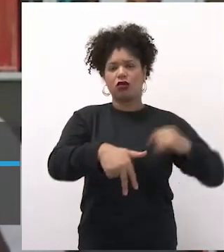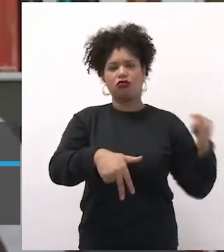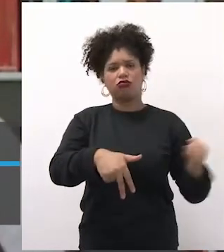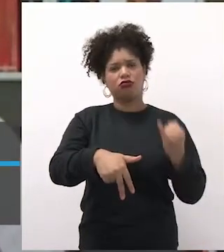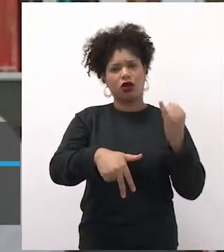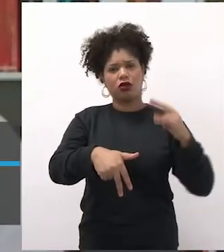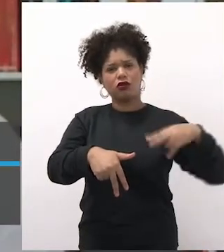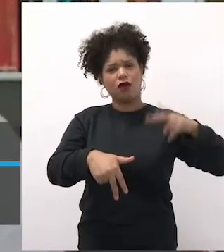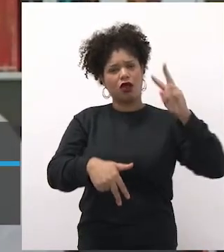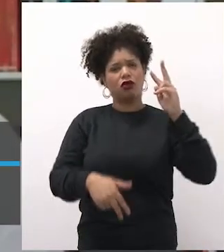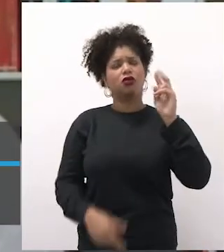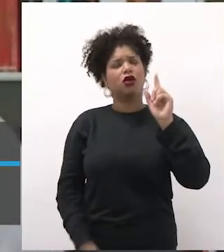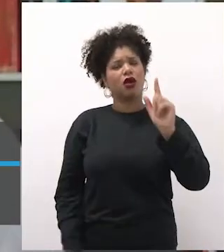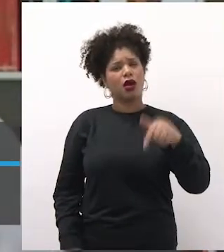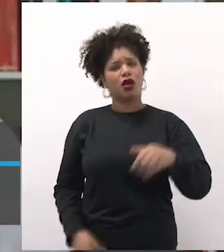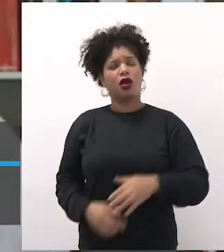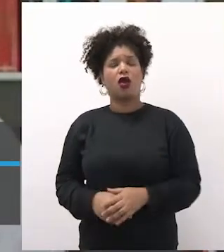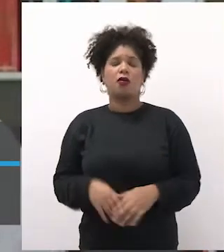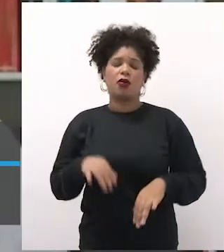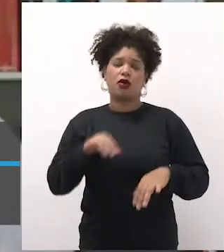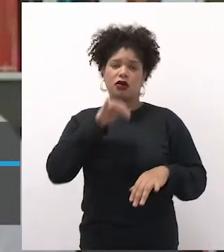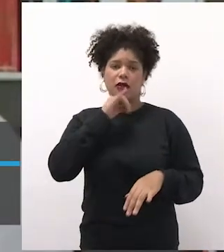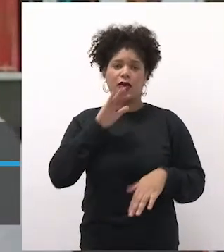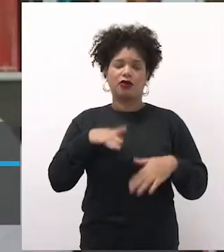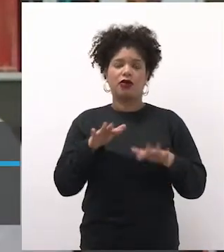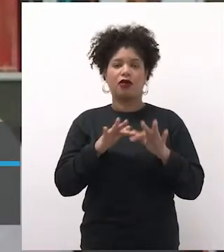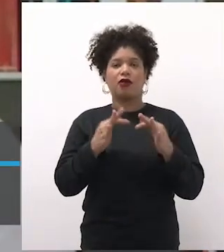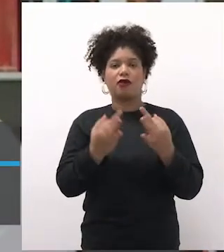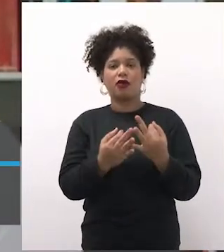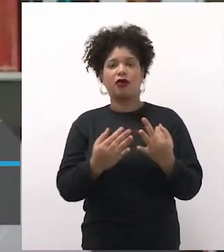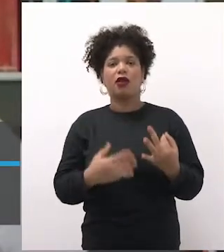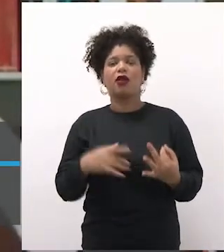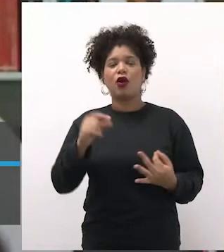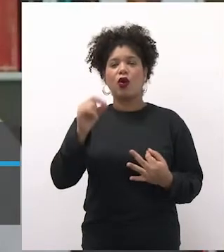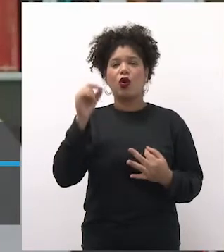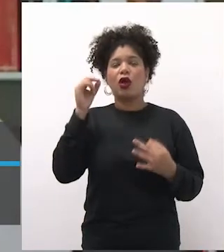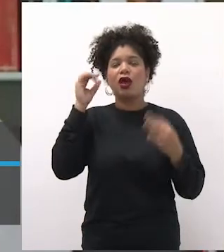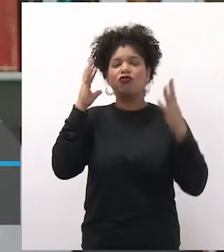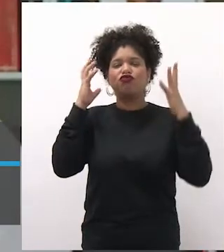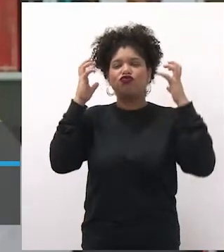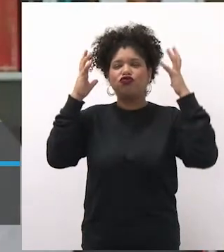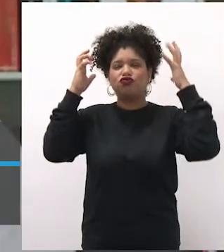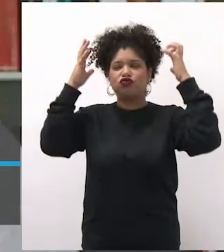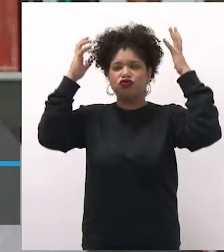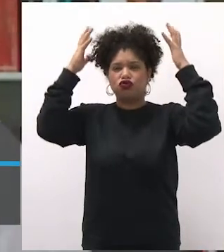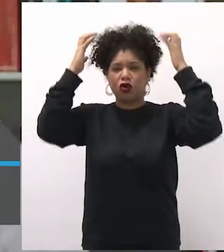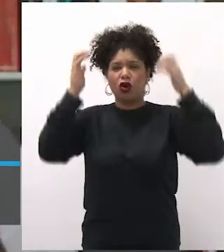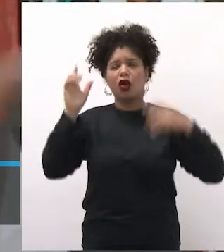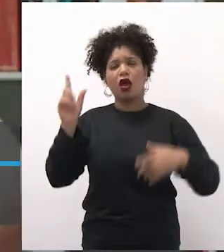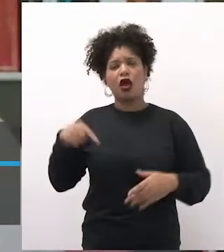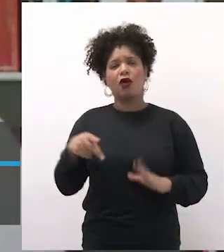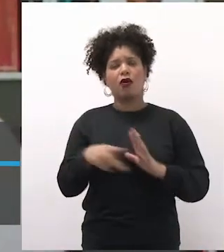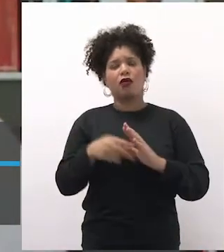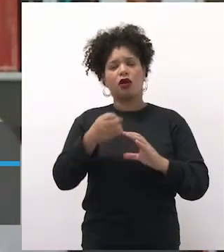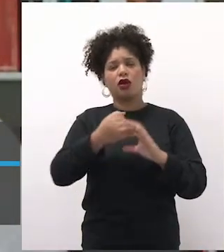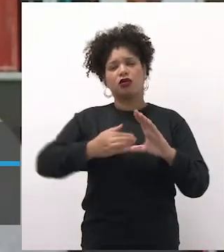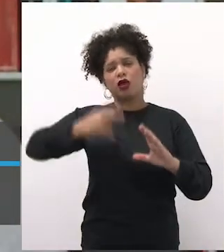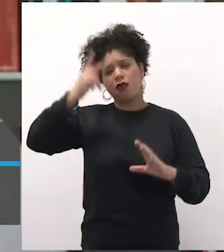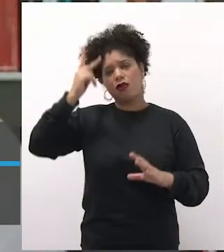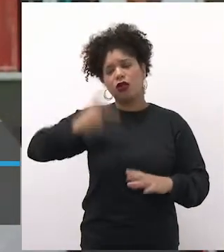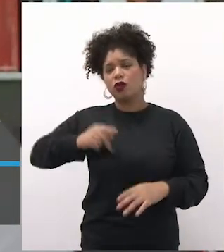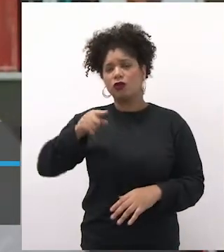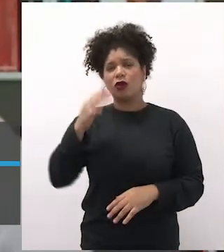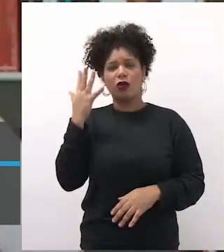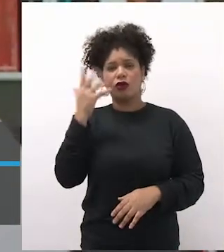gente está inserido numa família que trabalha que o seu cabelo crespo é uma característica sua, que você é bonito porque você